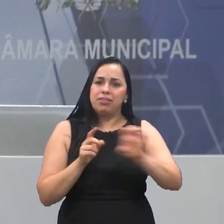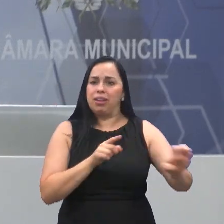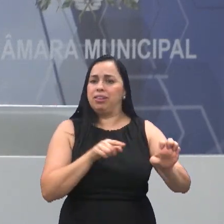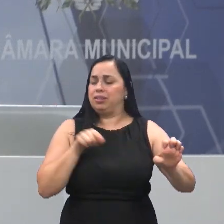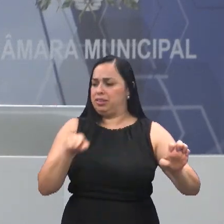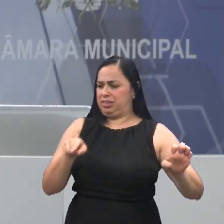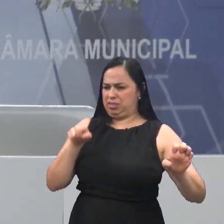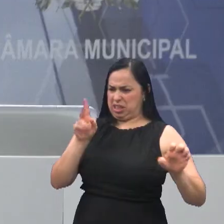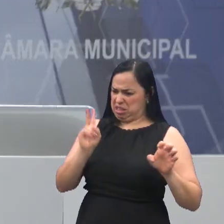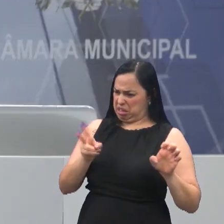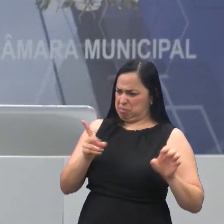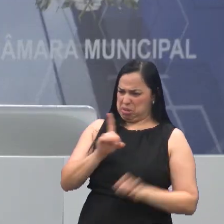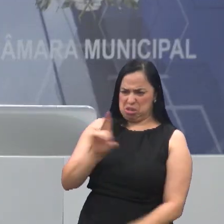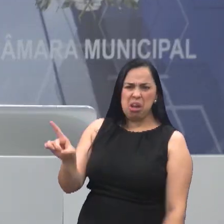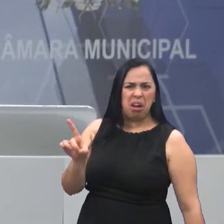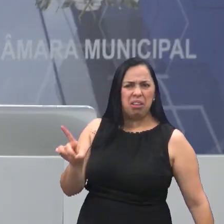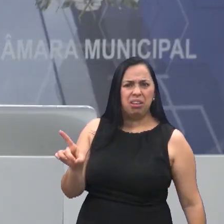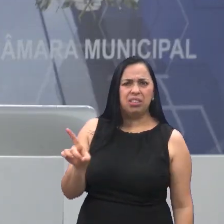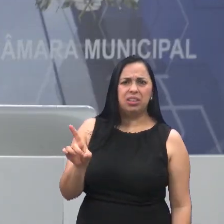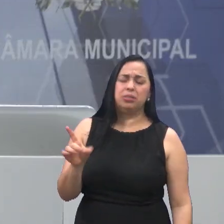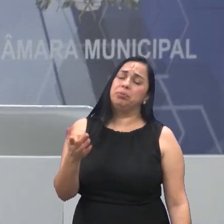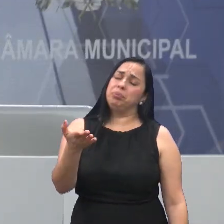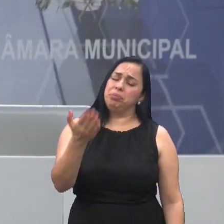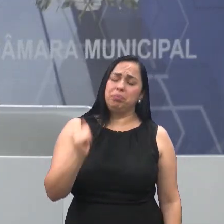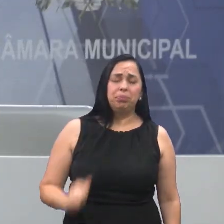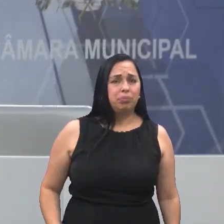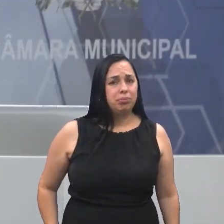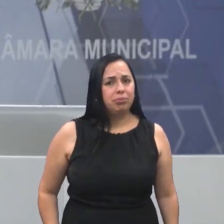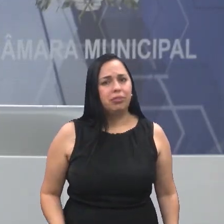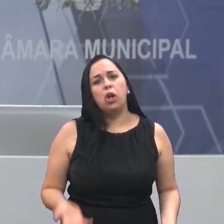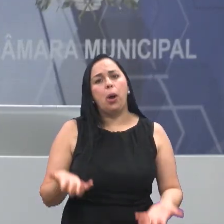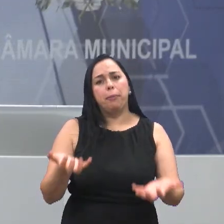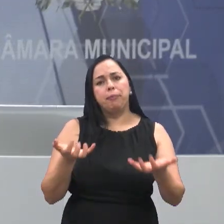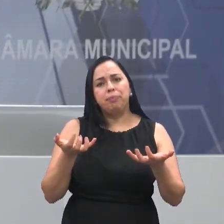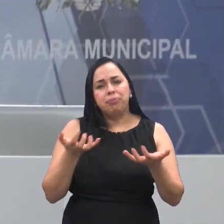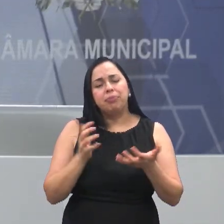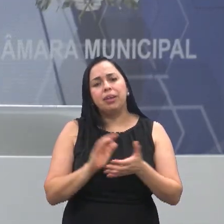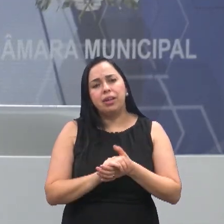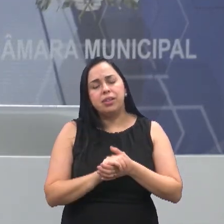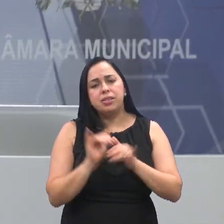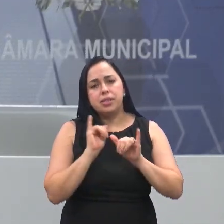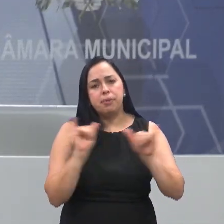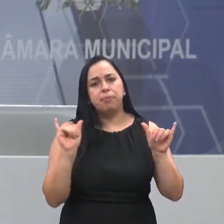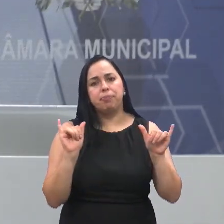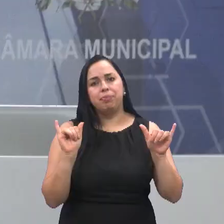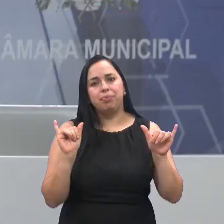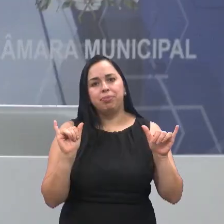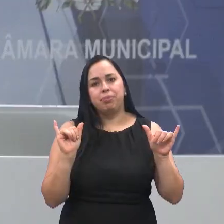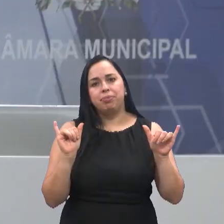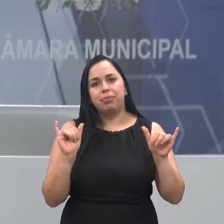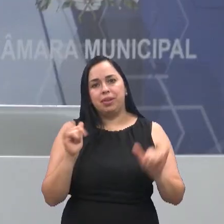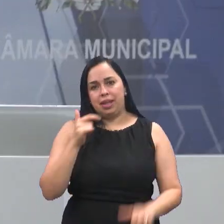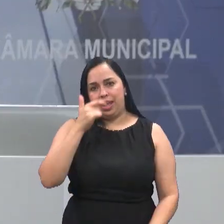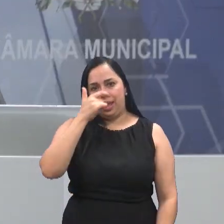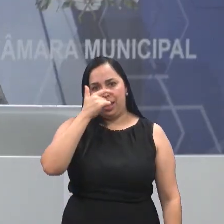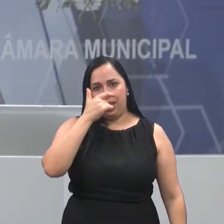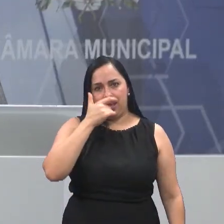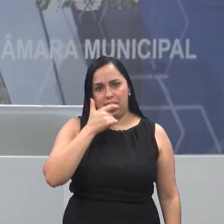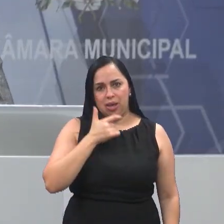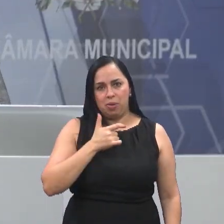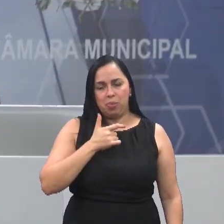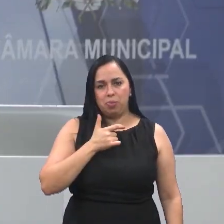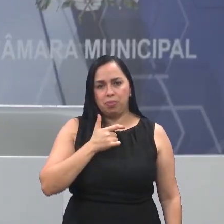Então, Vossa Excelência, vereadores, eu quero dizer a Vossa Excelência que eu, enquanto